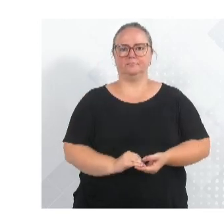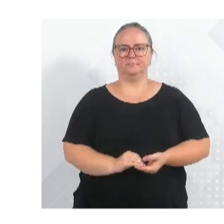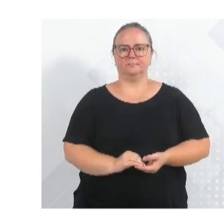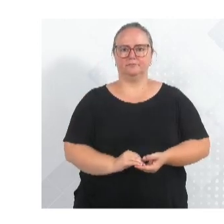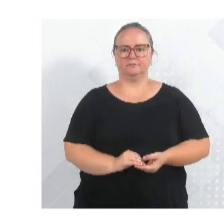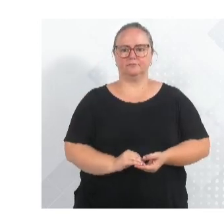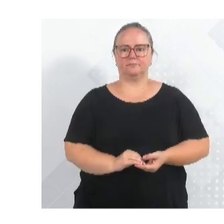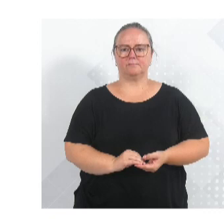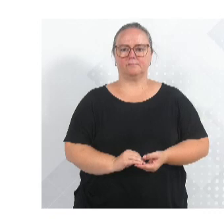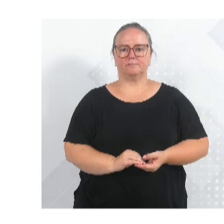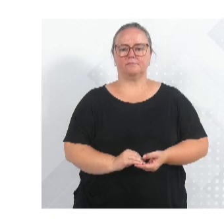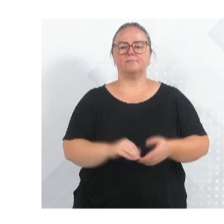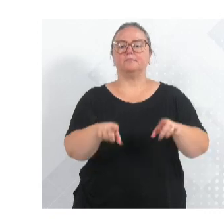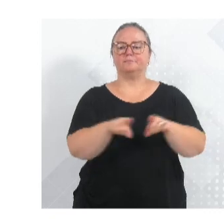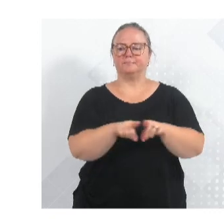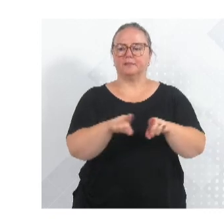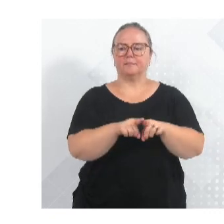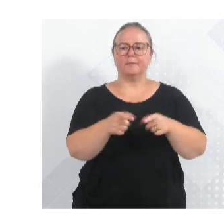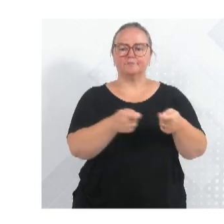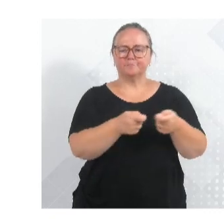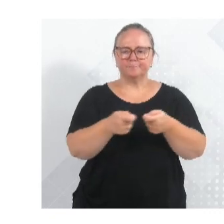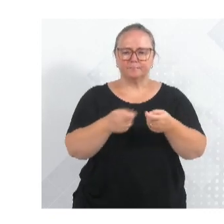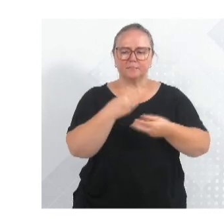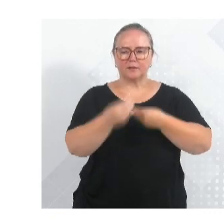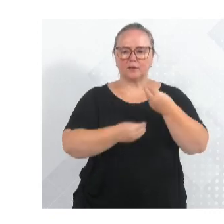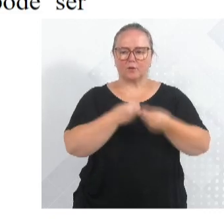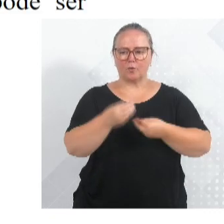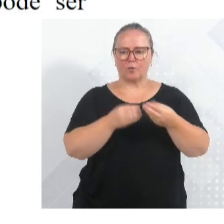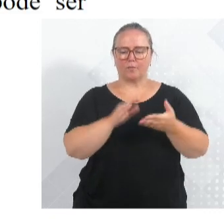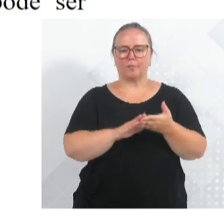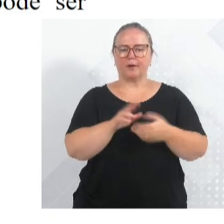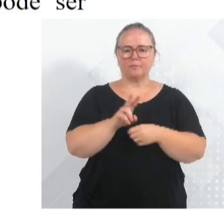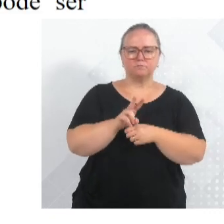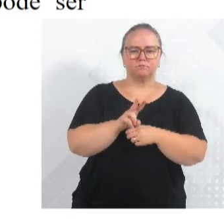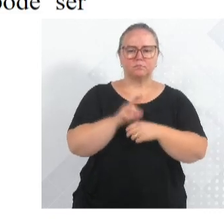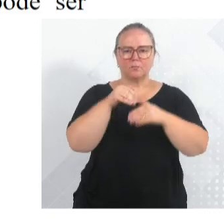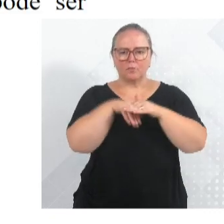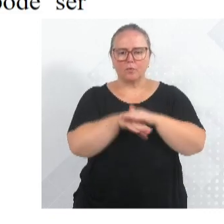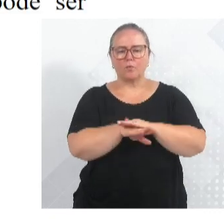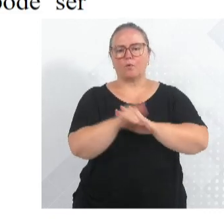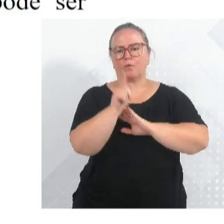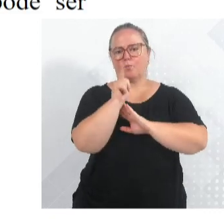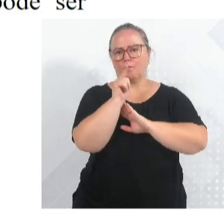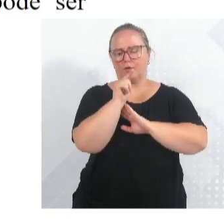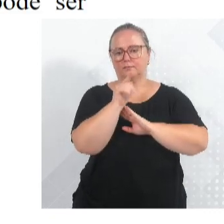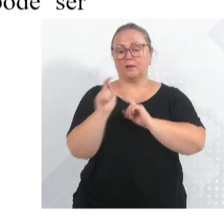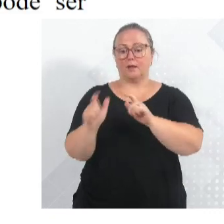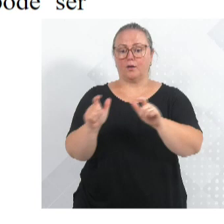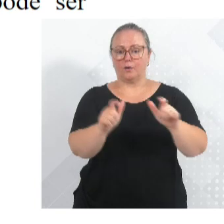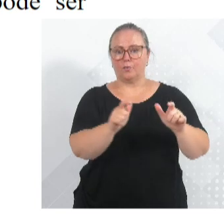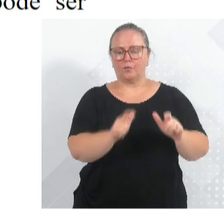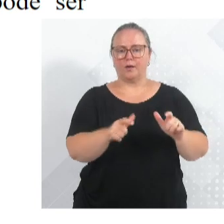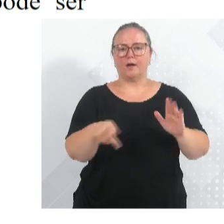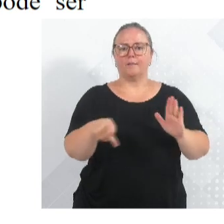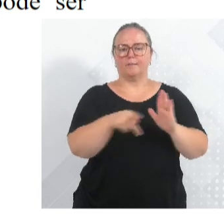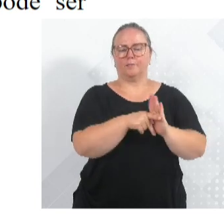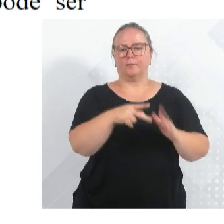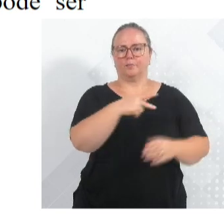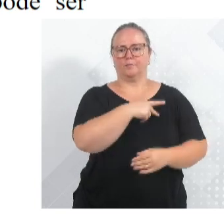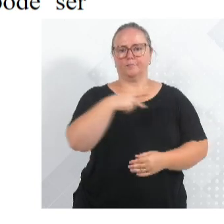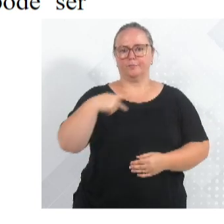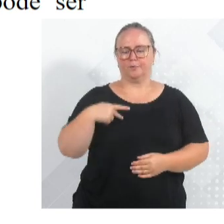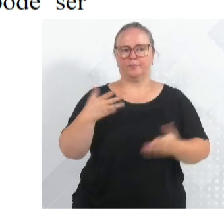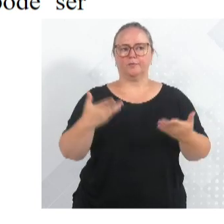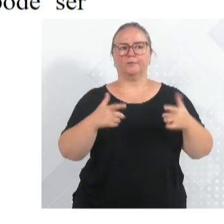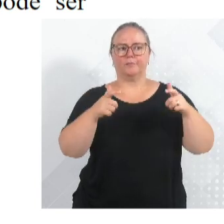O outro questionamento fala sobre o controle permanente do armazenamento de água nos locais de prestação de serviços públicos, como